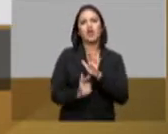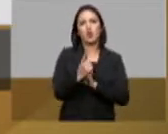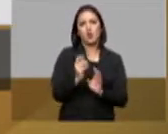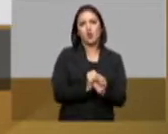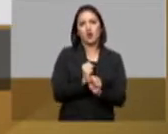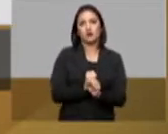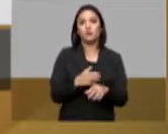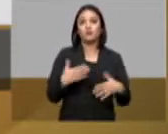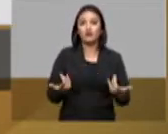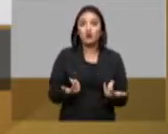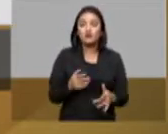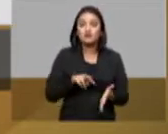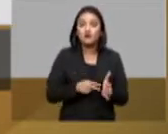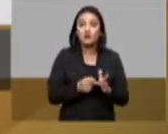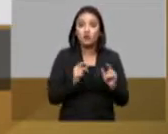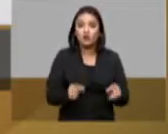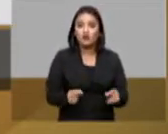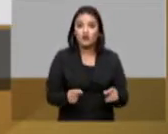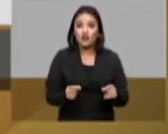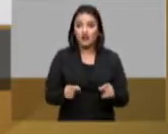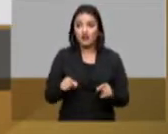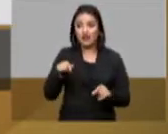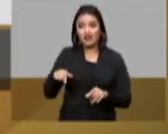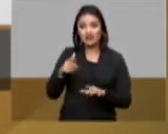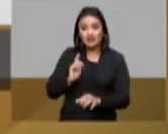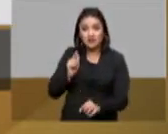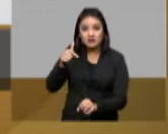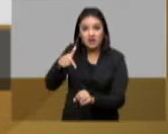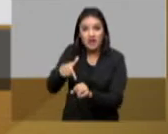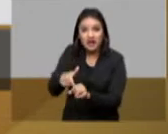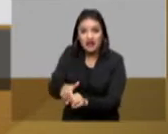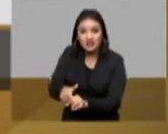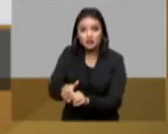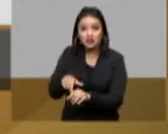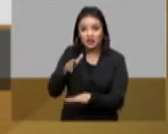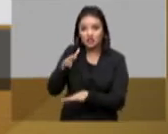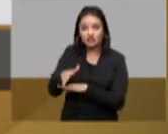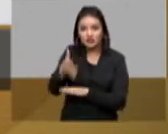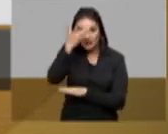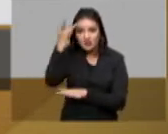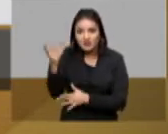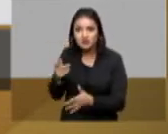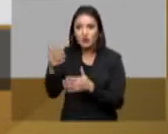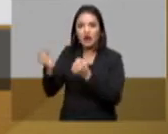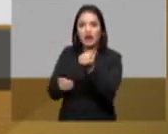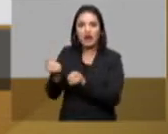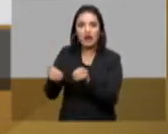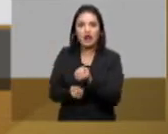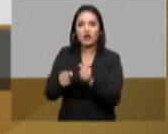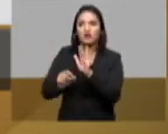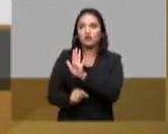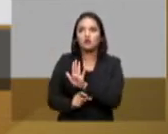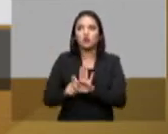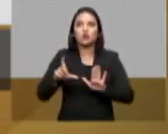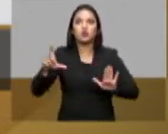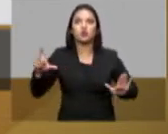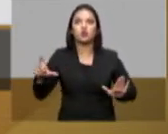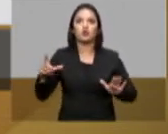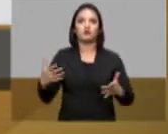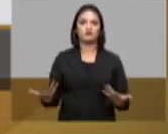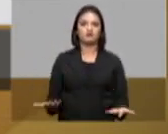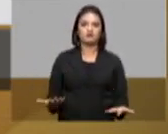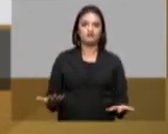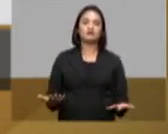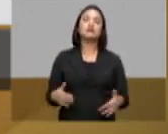preço do combustível nas bombas subiria de 2,76 para 3,99, unicamente para pagar essas operações do